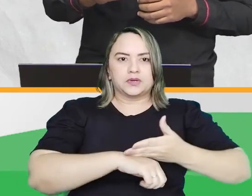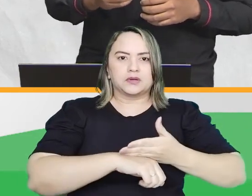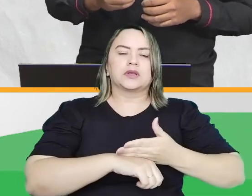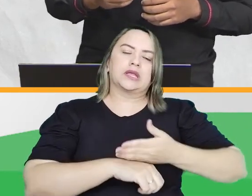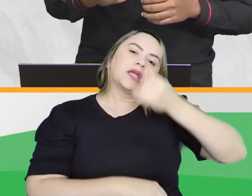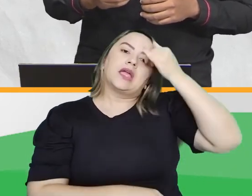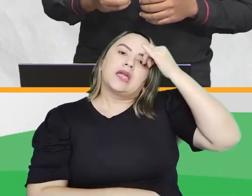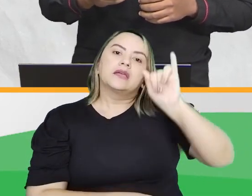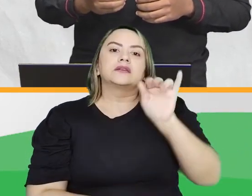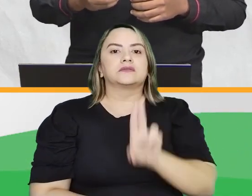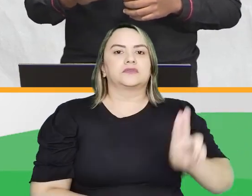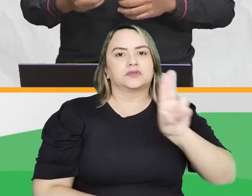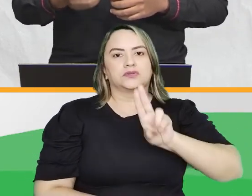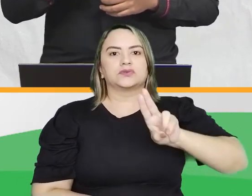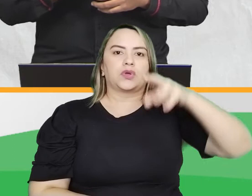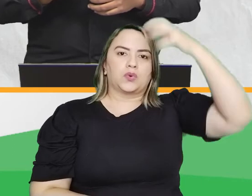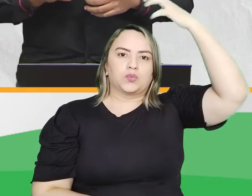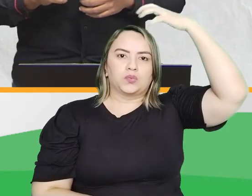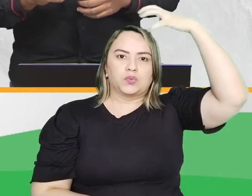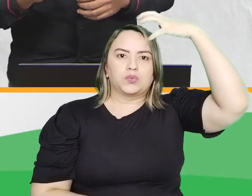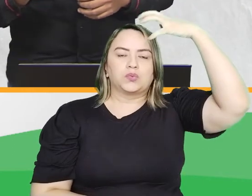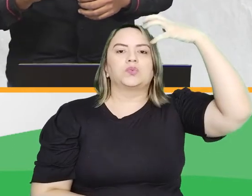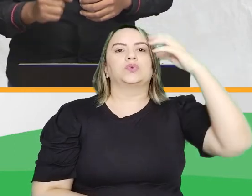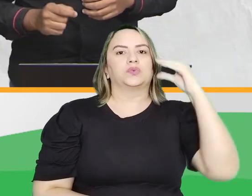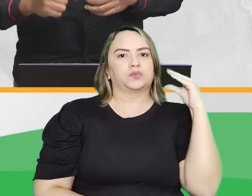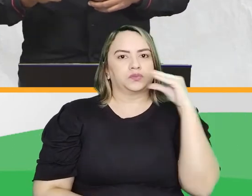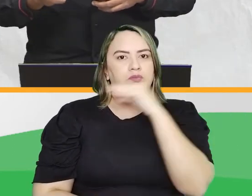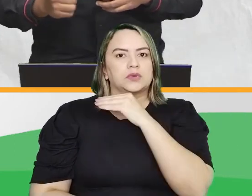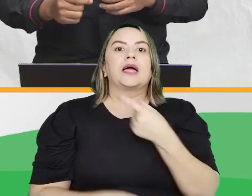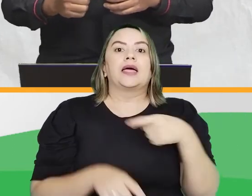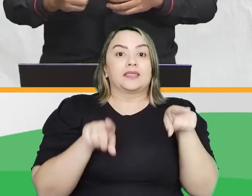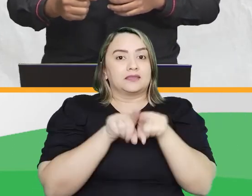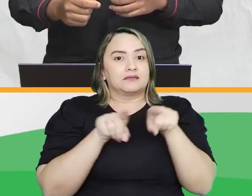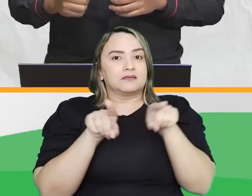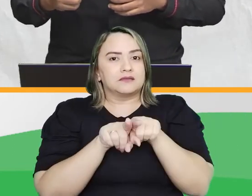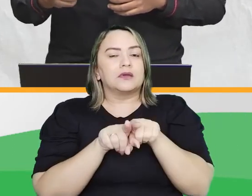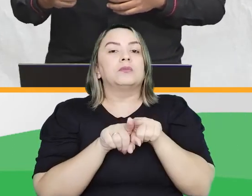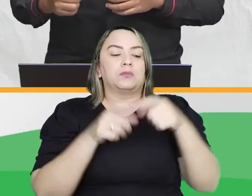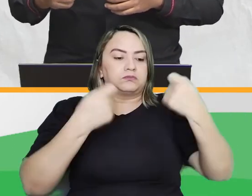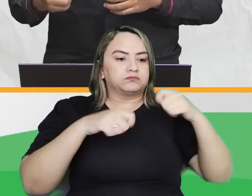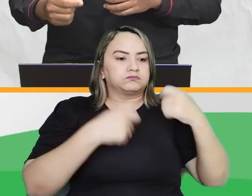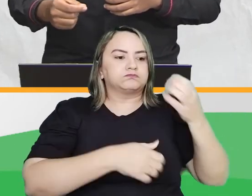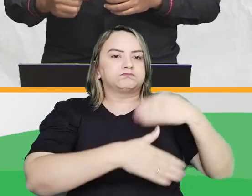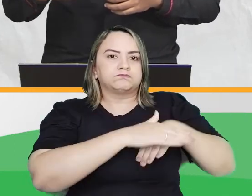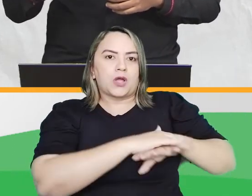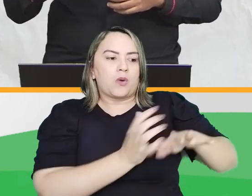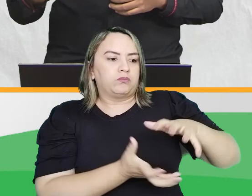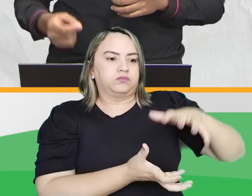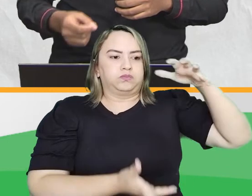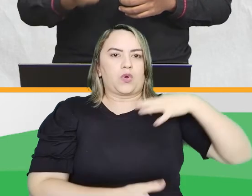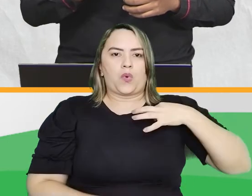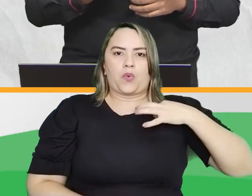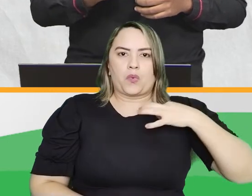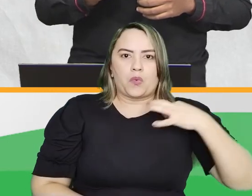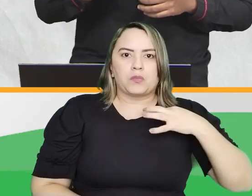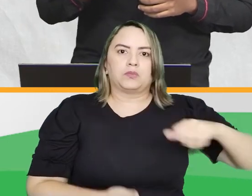elétrico com a chave na posição inverno ou quente, acumule uma quantidade de roupa para ser passada a ferro elétrico de uma só